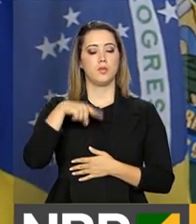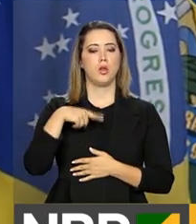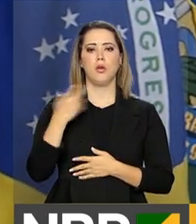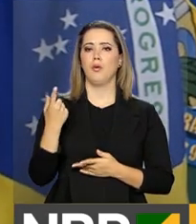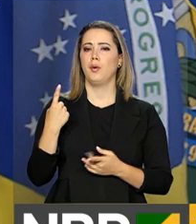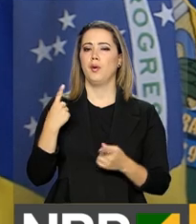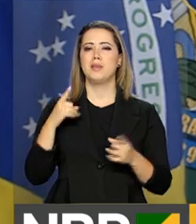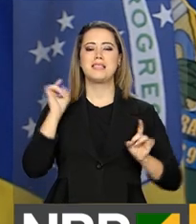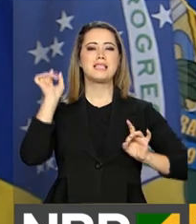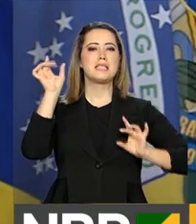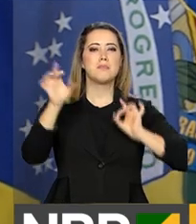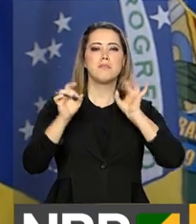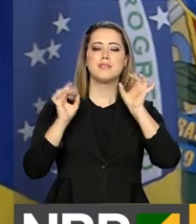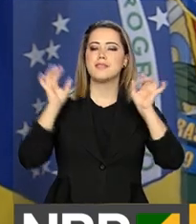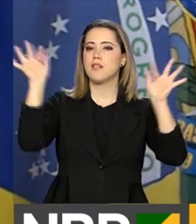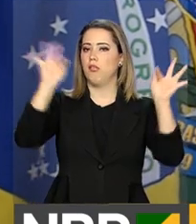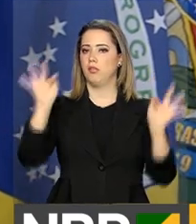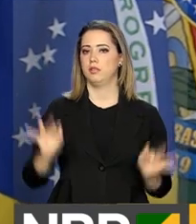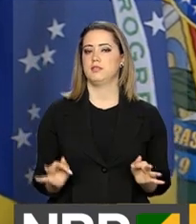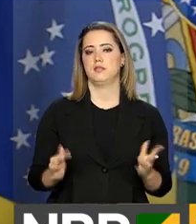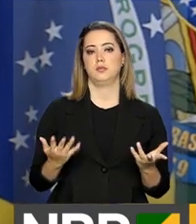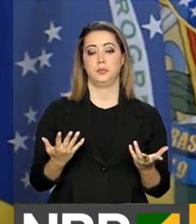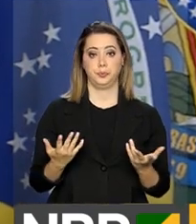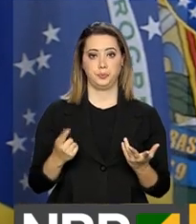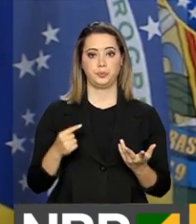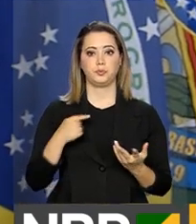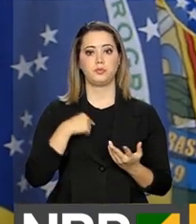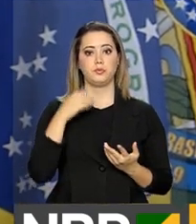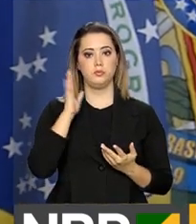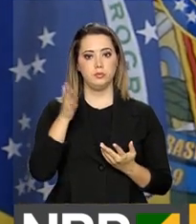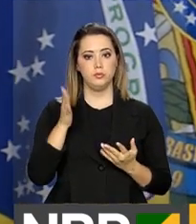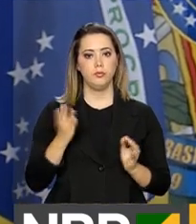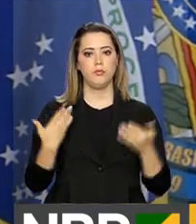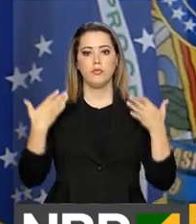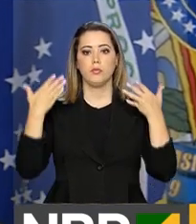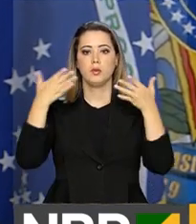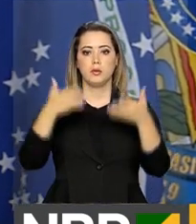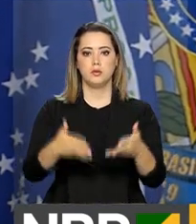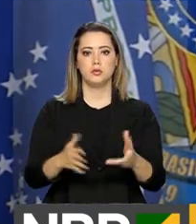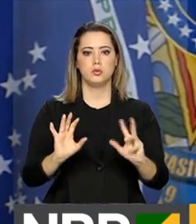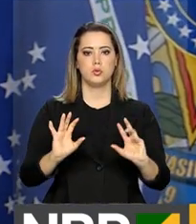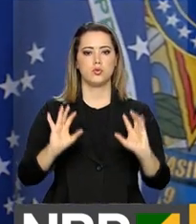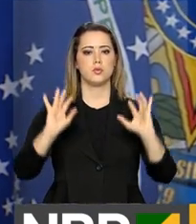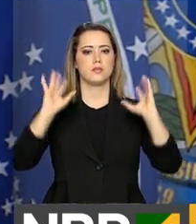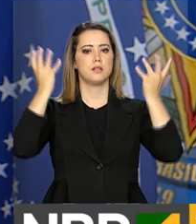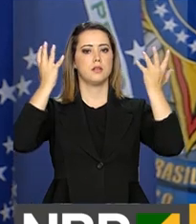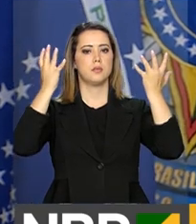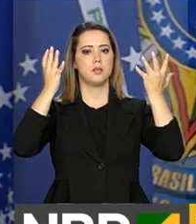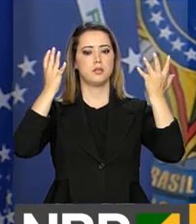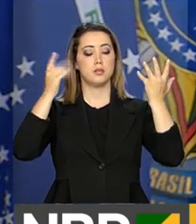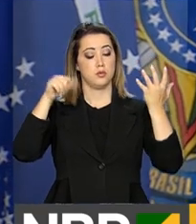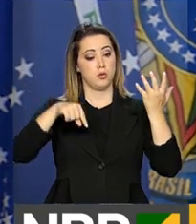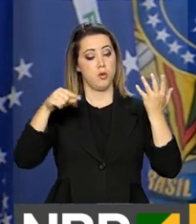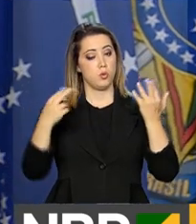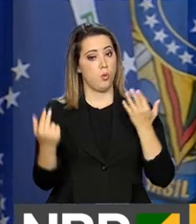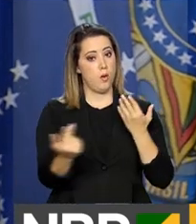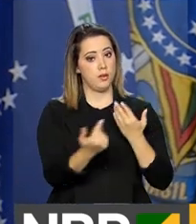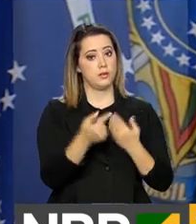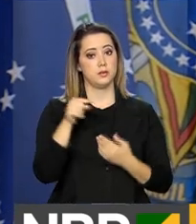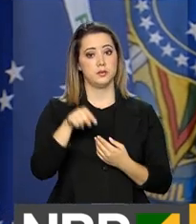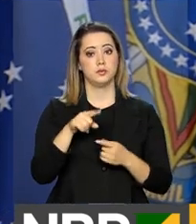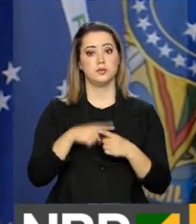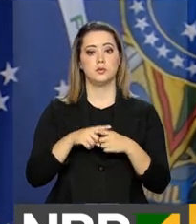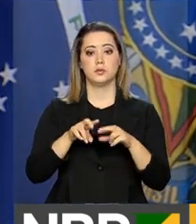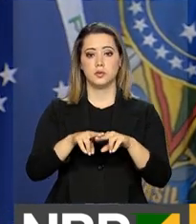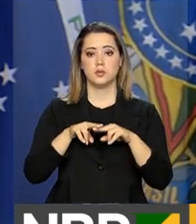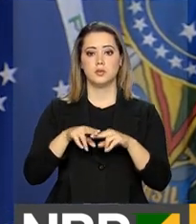especial satisfação. Eu já participei de muitas solenidades desta natureza e por